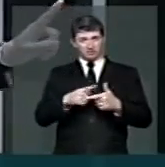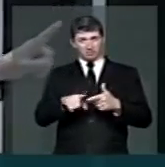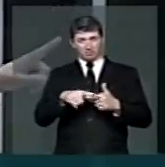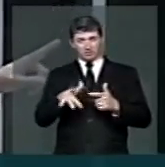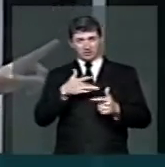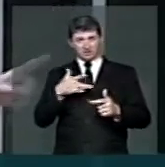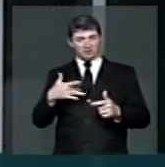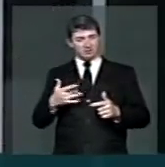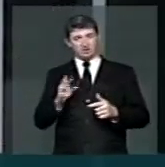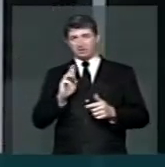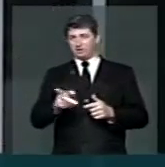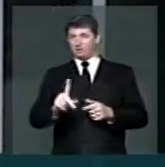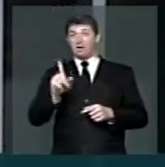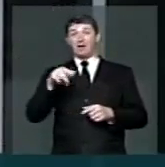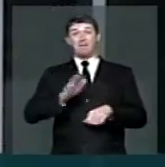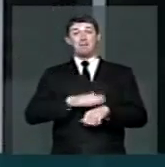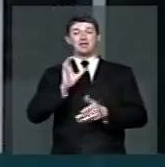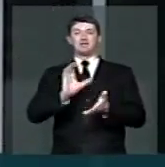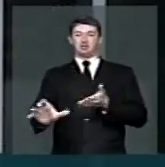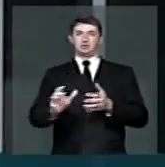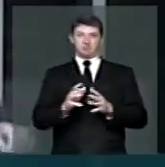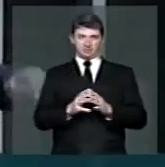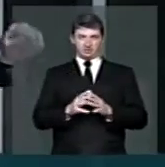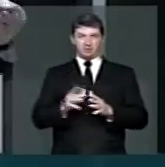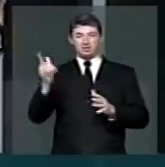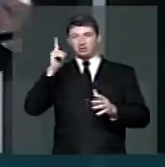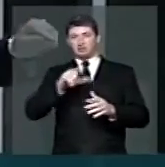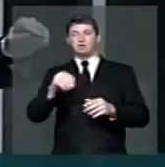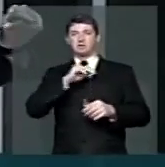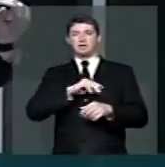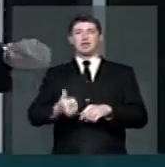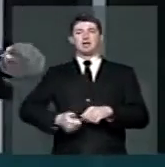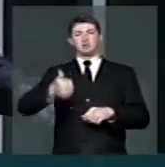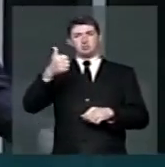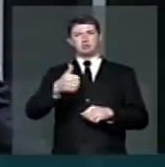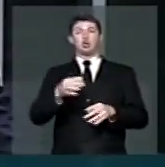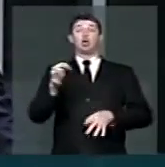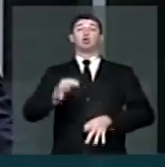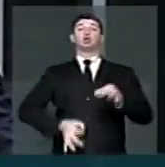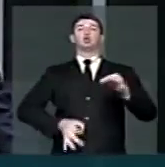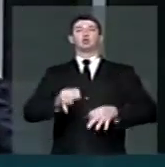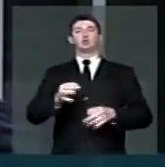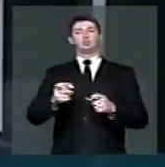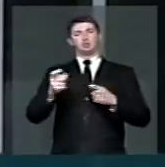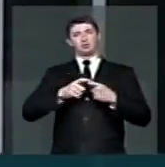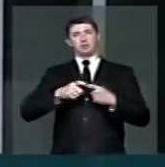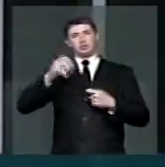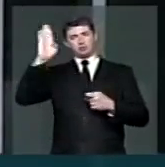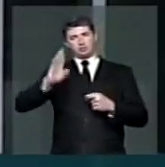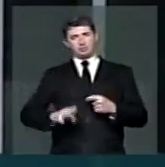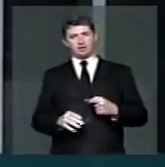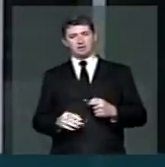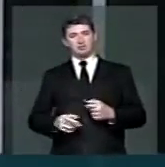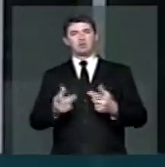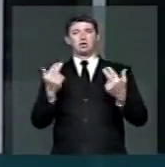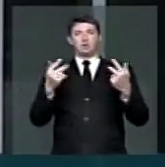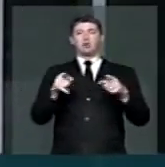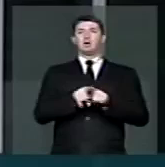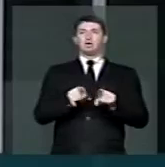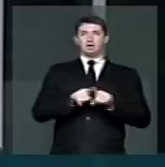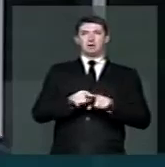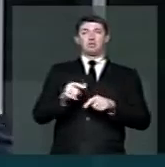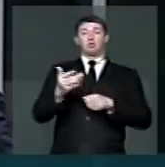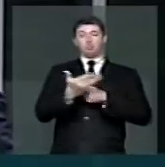do nosso país, e sim mais investimentos para oferecer salários mais dignos e justos aos médicos do nosso país, como também uma